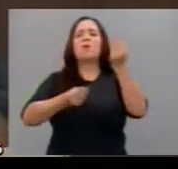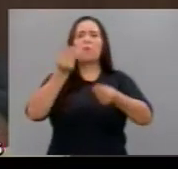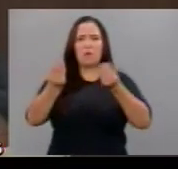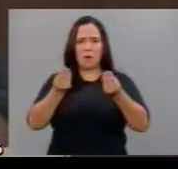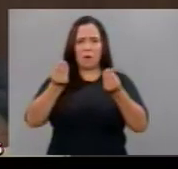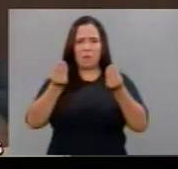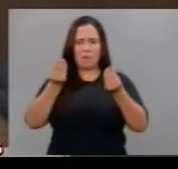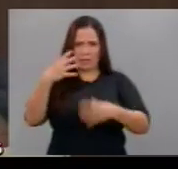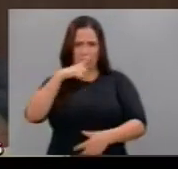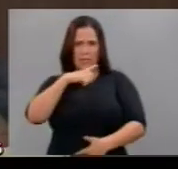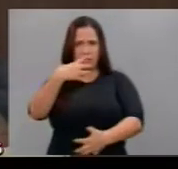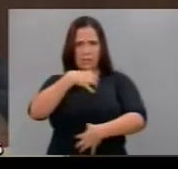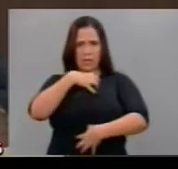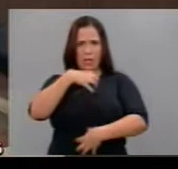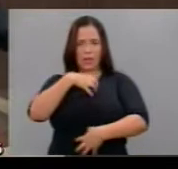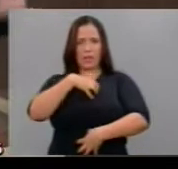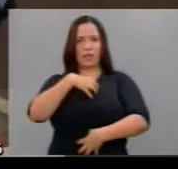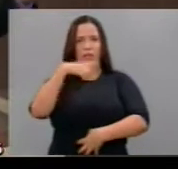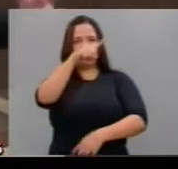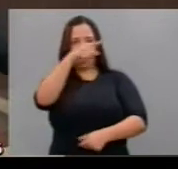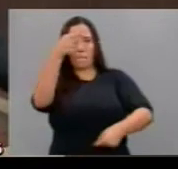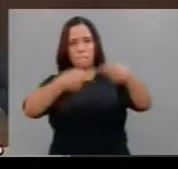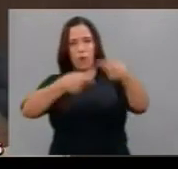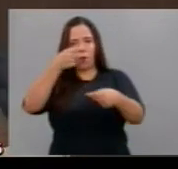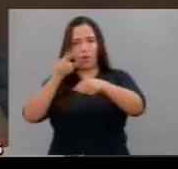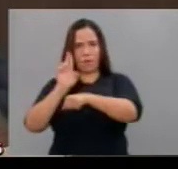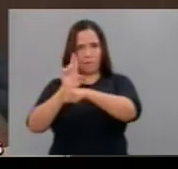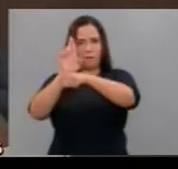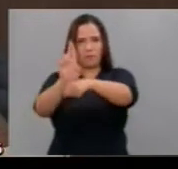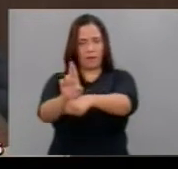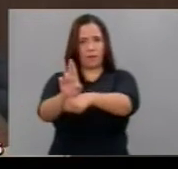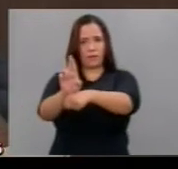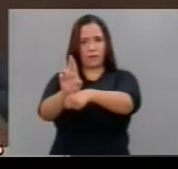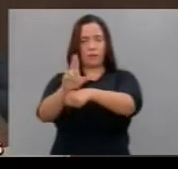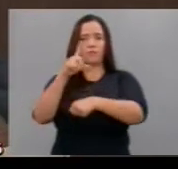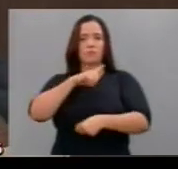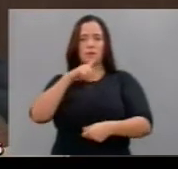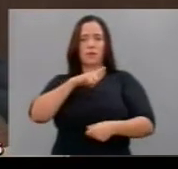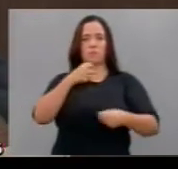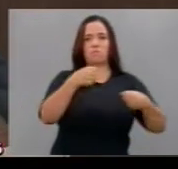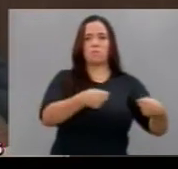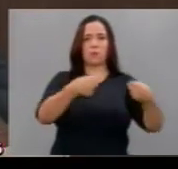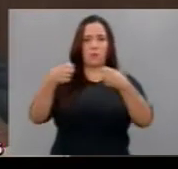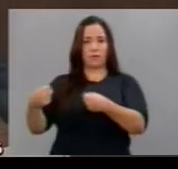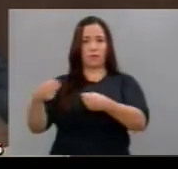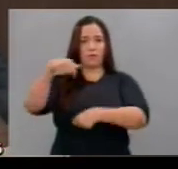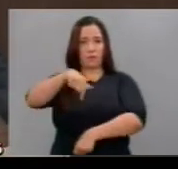veem representadas nas famílias poderosas que dominam o Ceará?